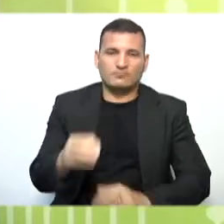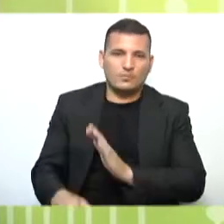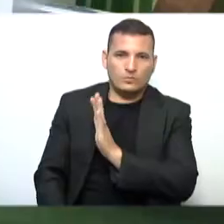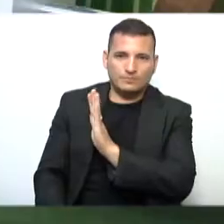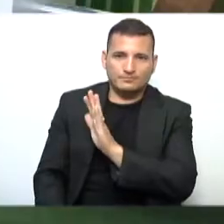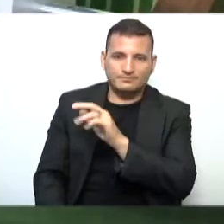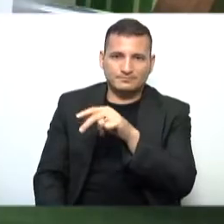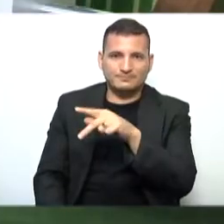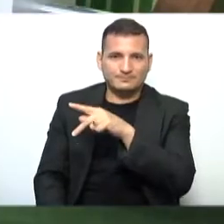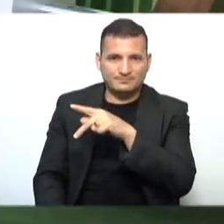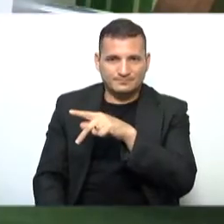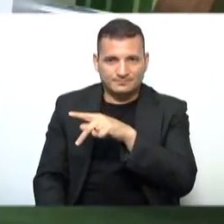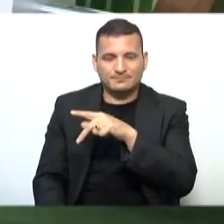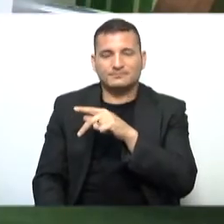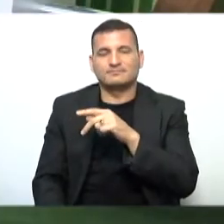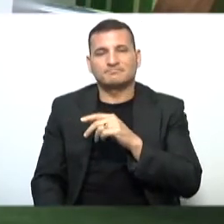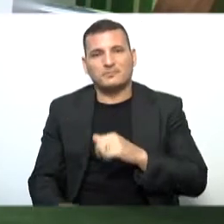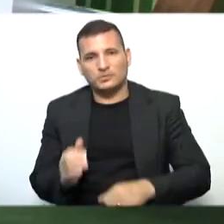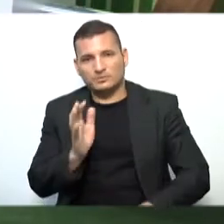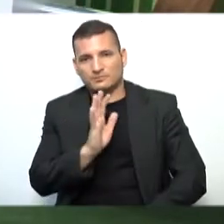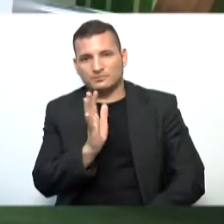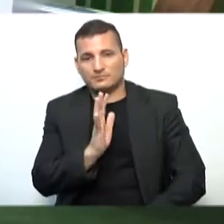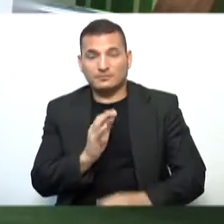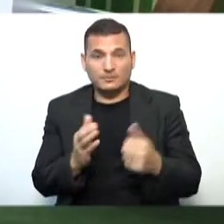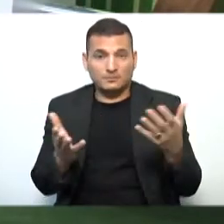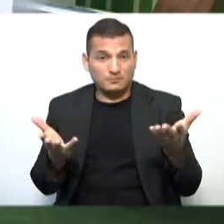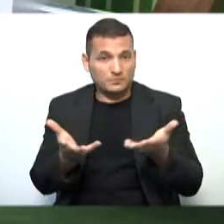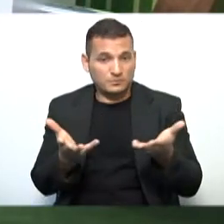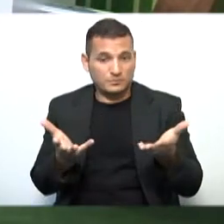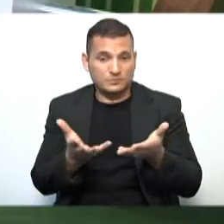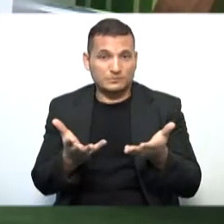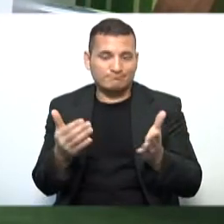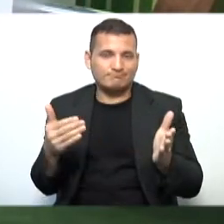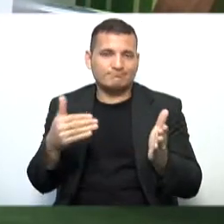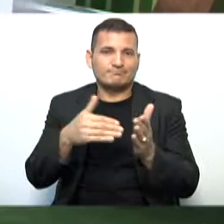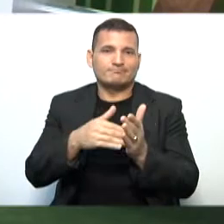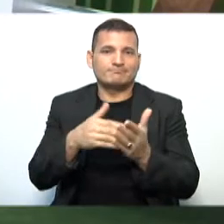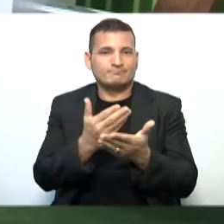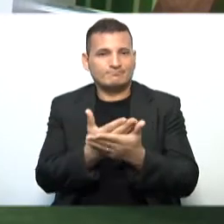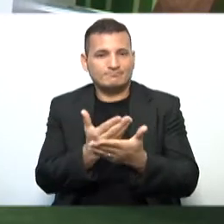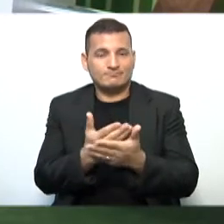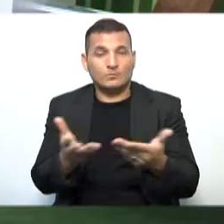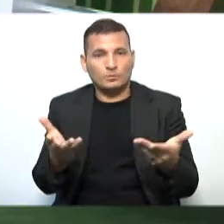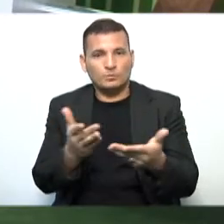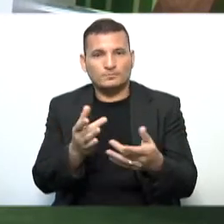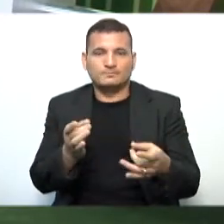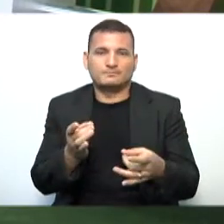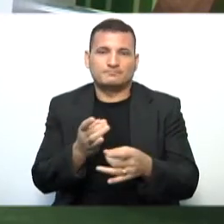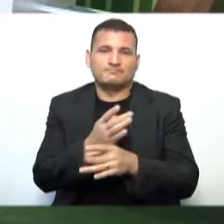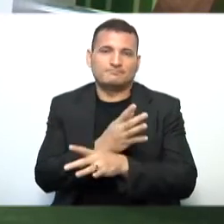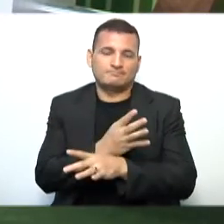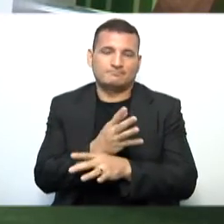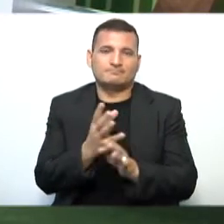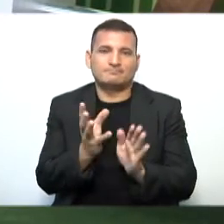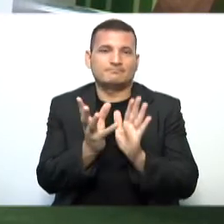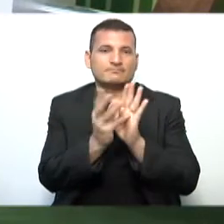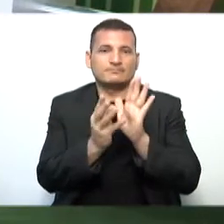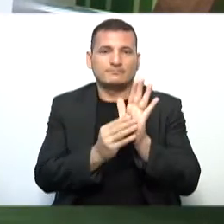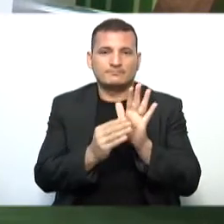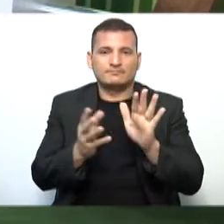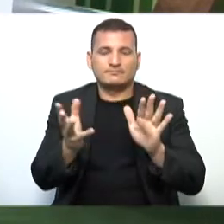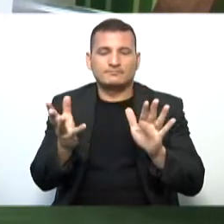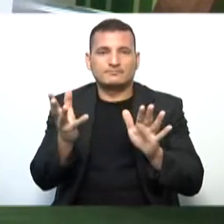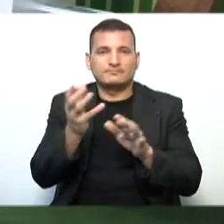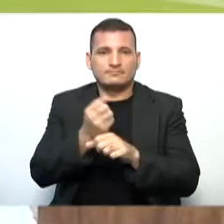olá. Olá, professor. Daí, então, a nossa última aula, né, professor? Isso, vamos finalizar nosso conteúdo com uma revisão hoje. Isso,